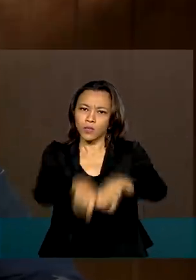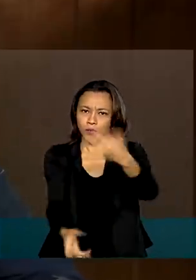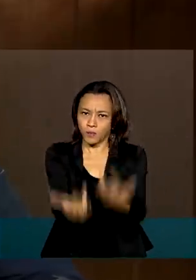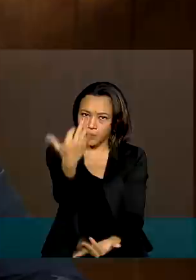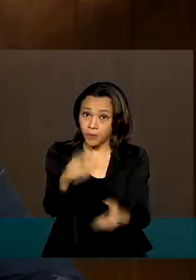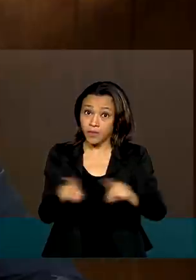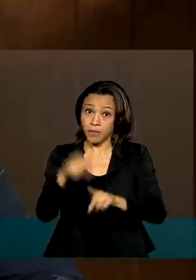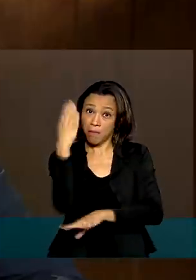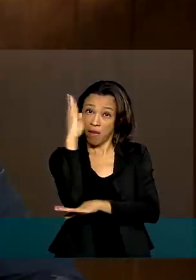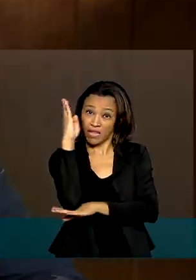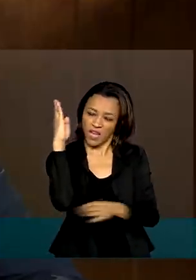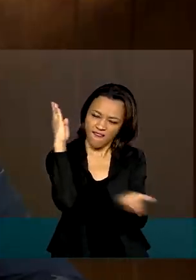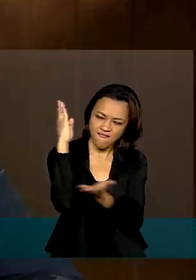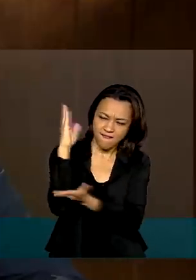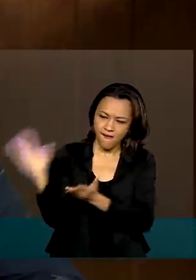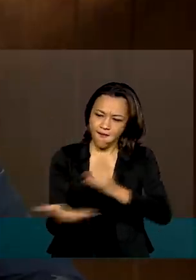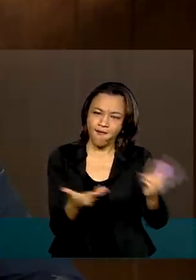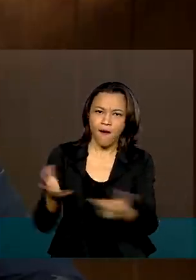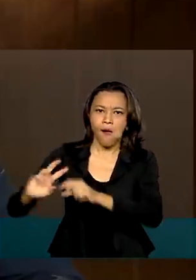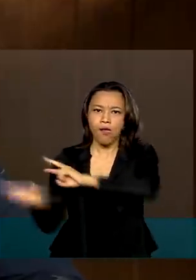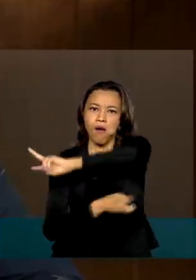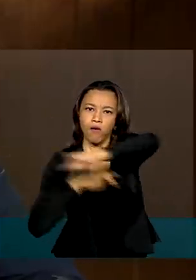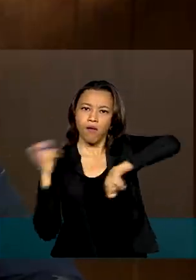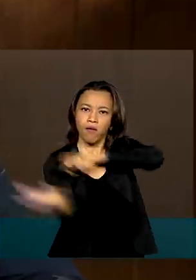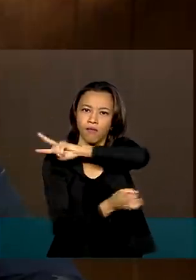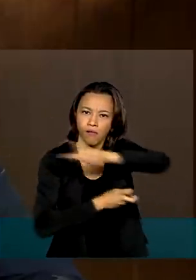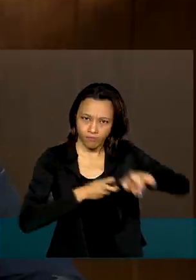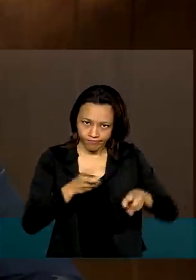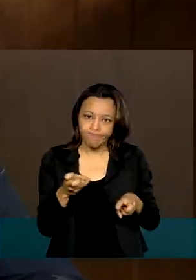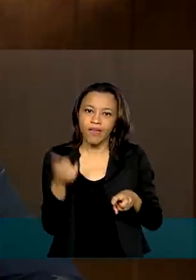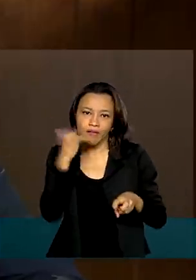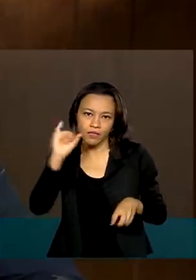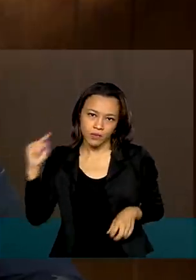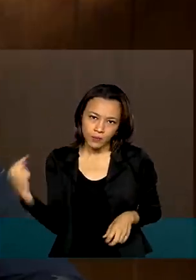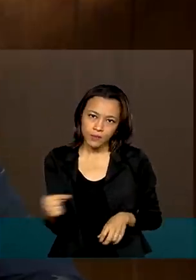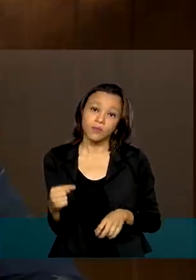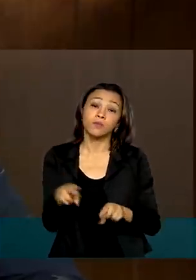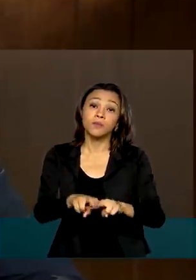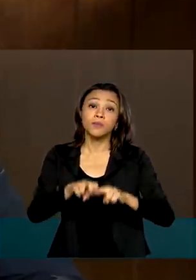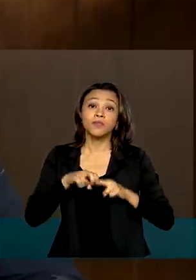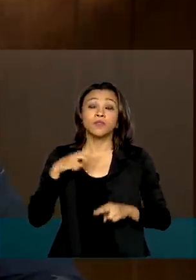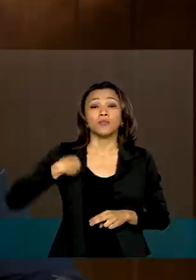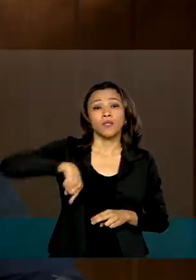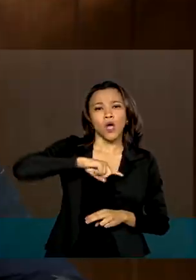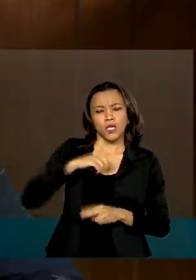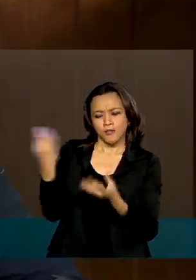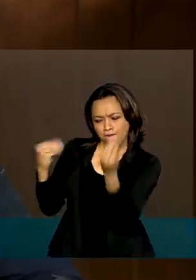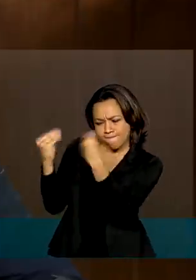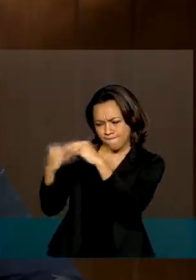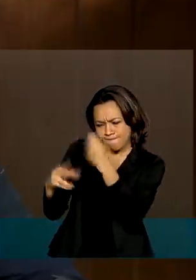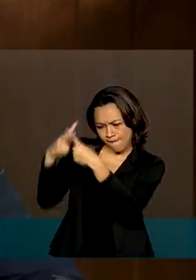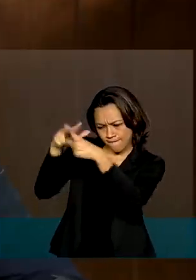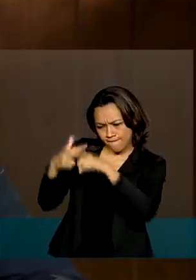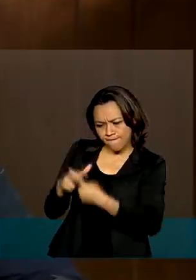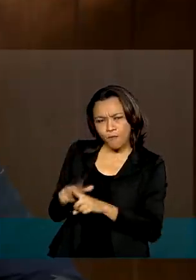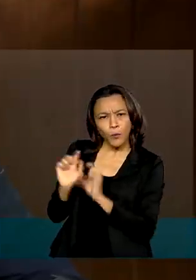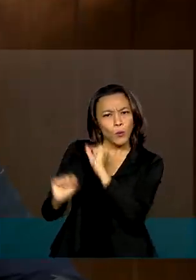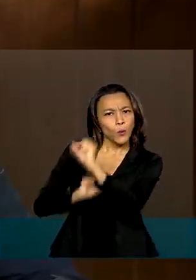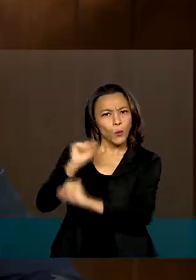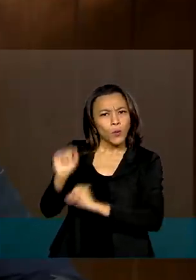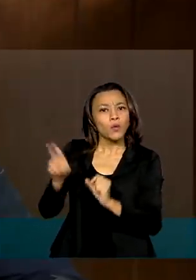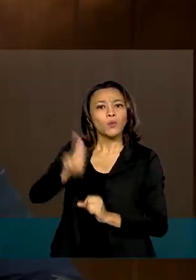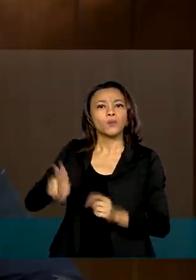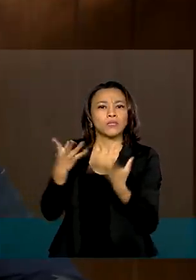extração ilegal de madeira e a biopirataria. Por isso, estamos ampliando e aperfeiçoando o emprego de